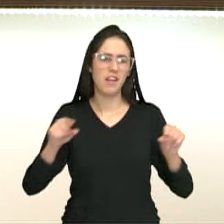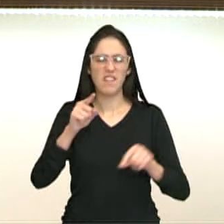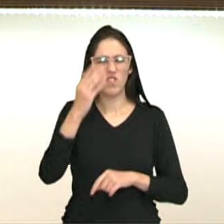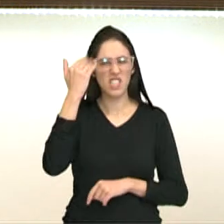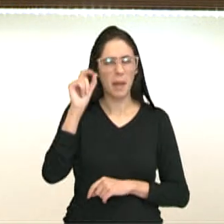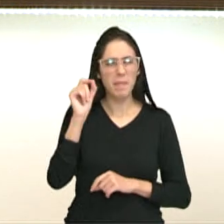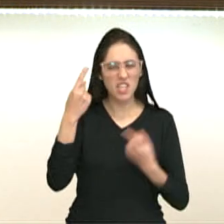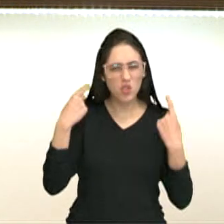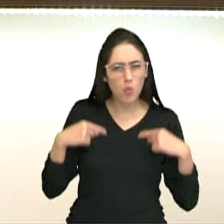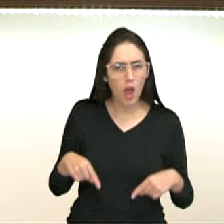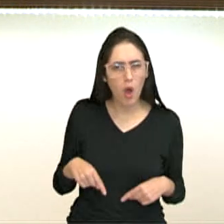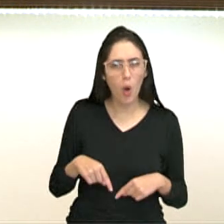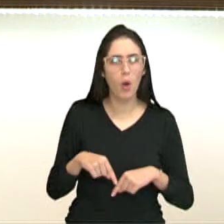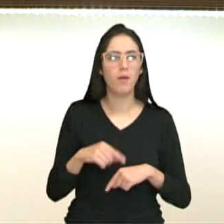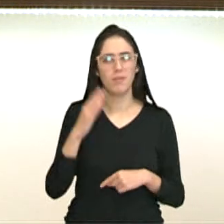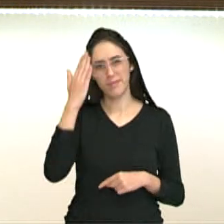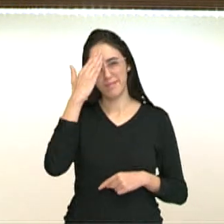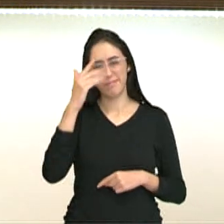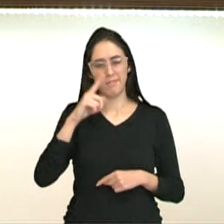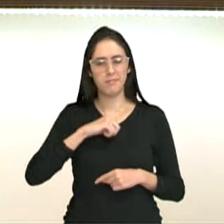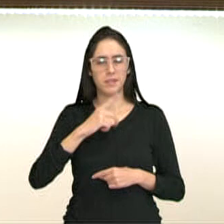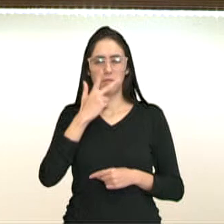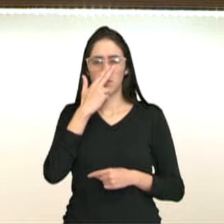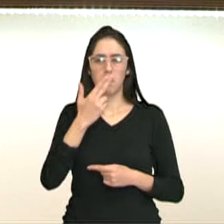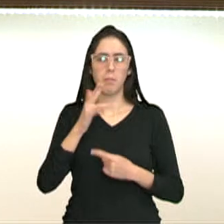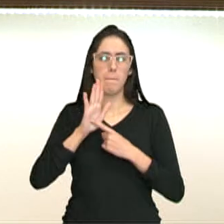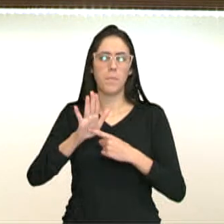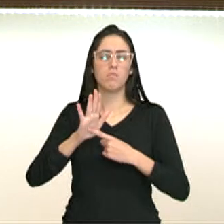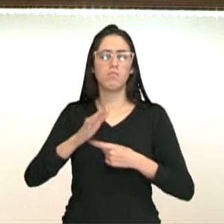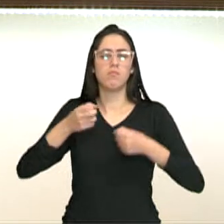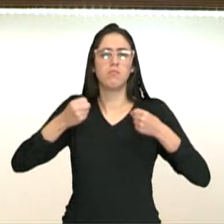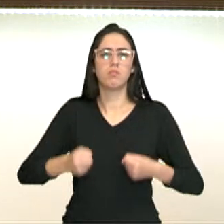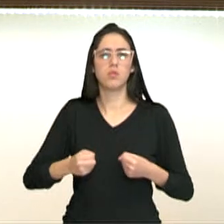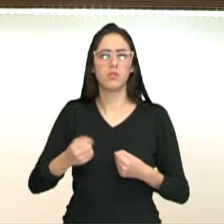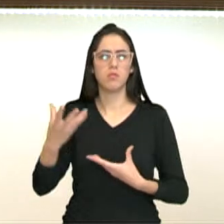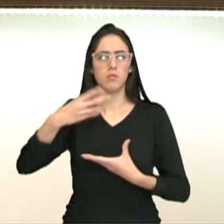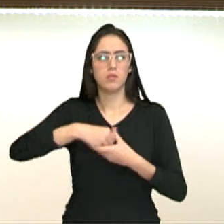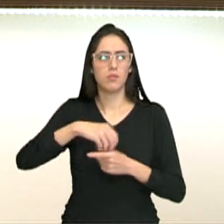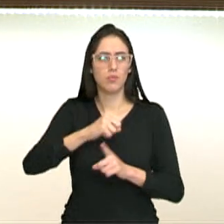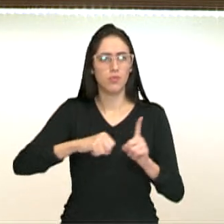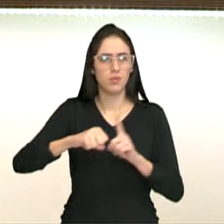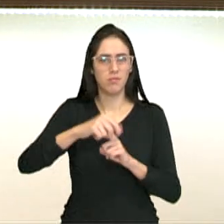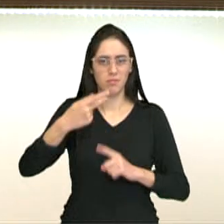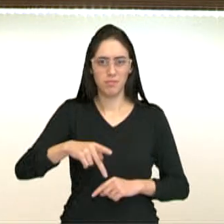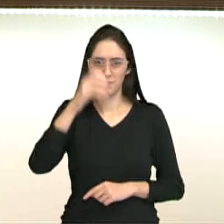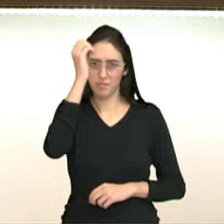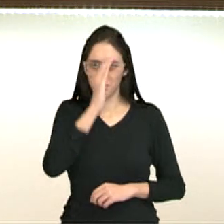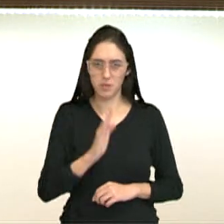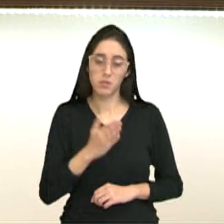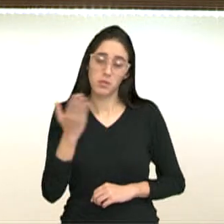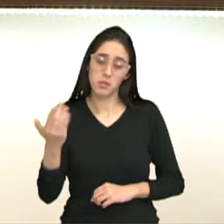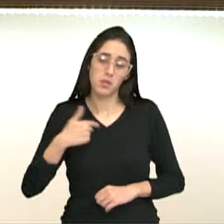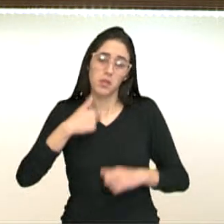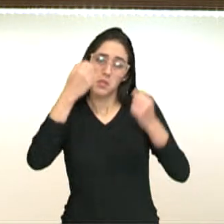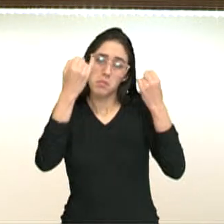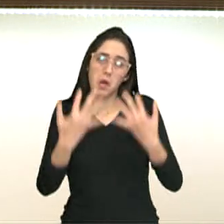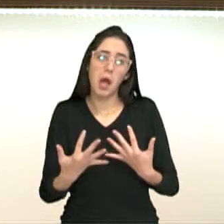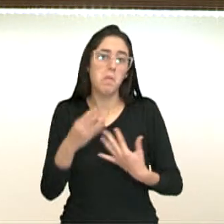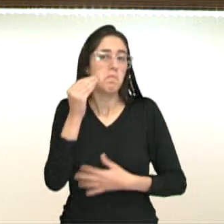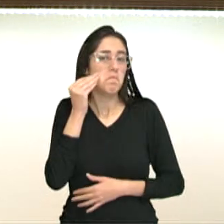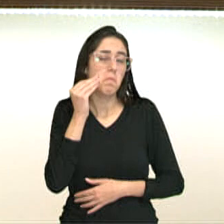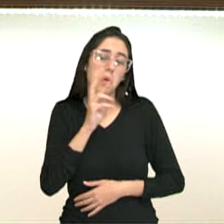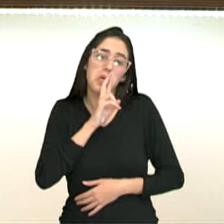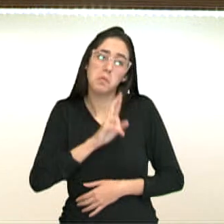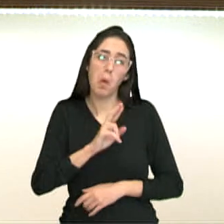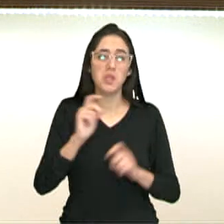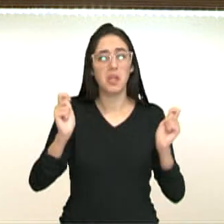está falando, sobre essas relações de poder que fazem parte da sociabilidade no Brasil? Eu vou ler para vocês uma resposta, uma